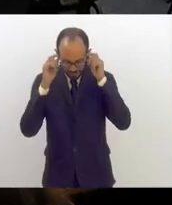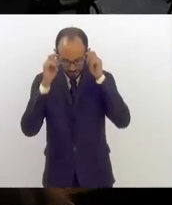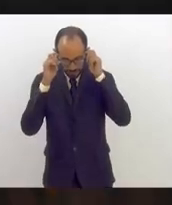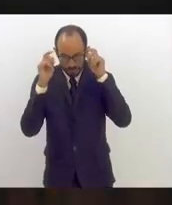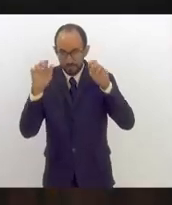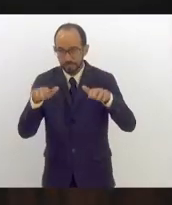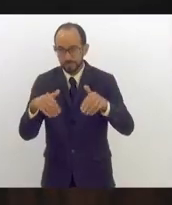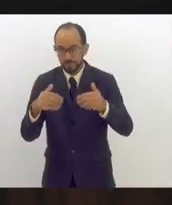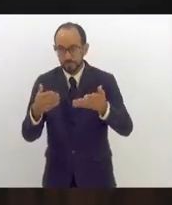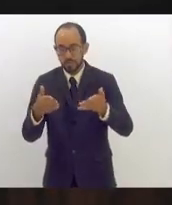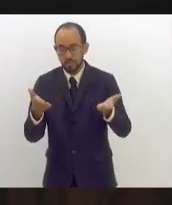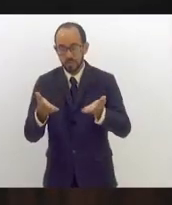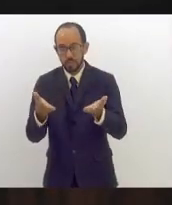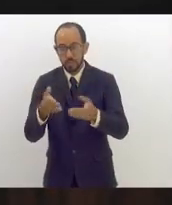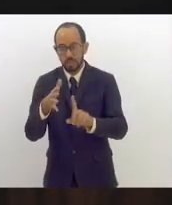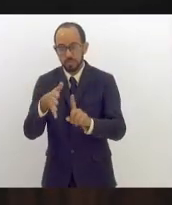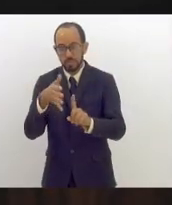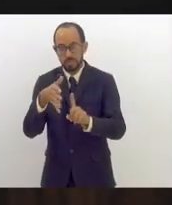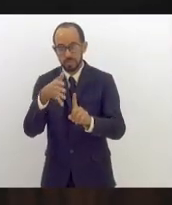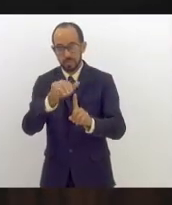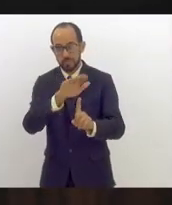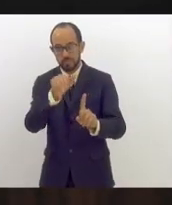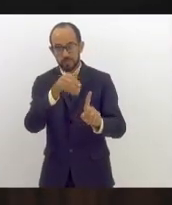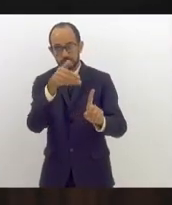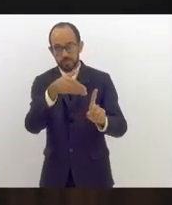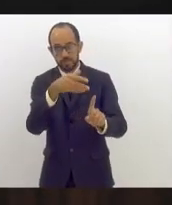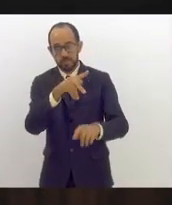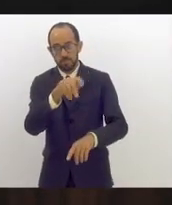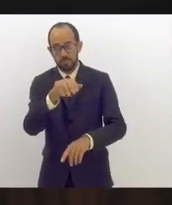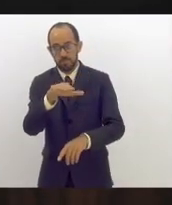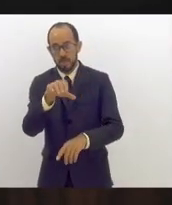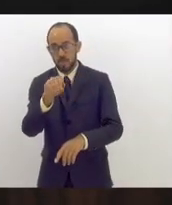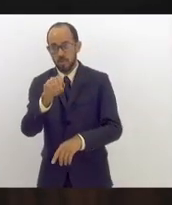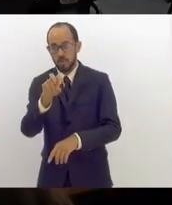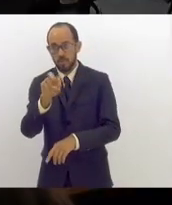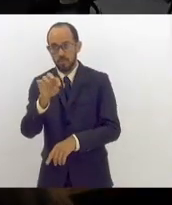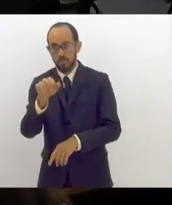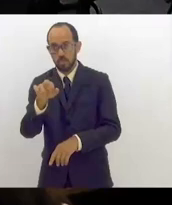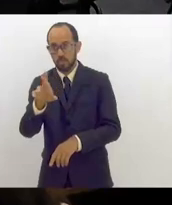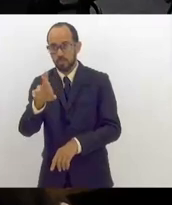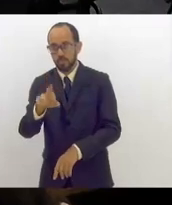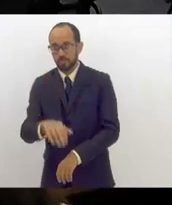passo a palavra agora o nosso homenageado Paulo Victor Lima